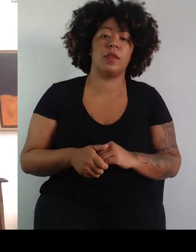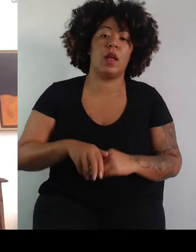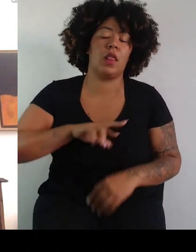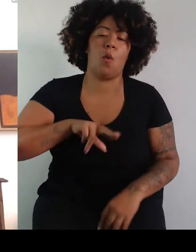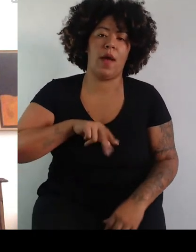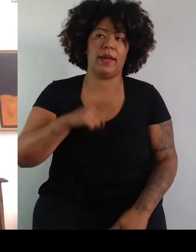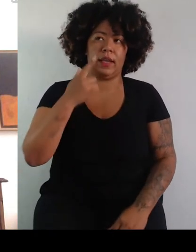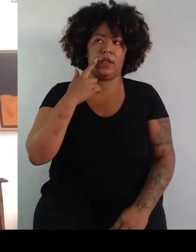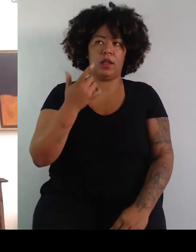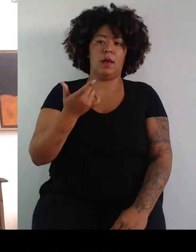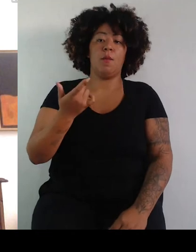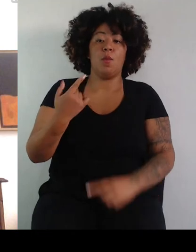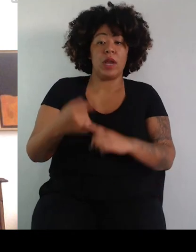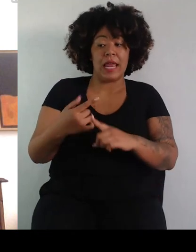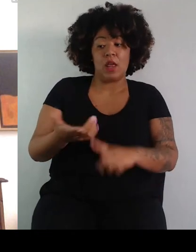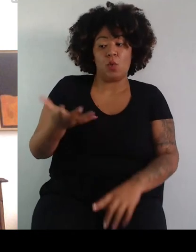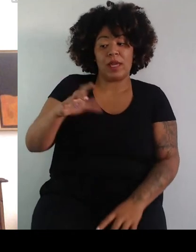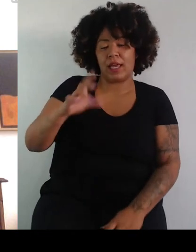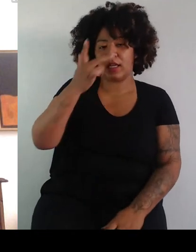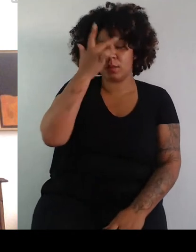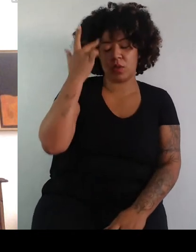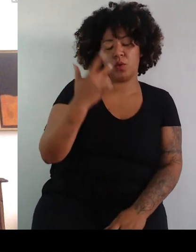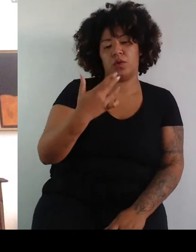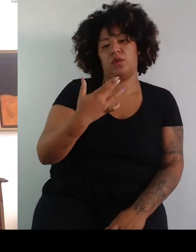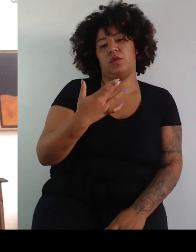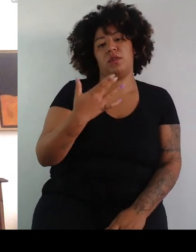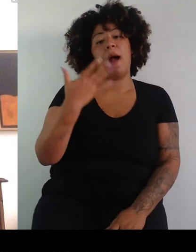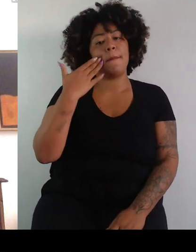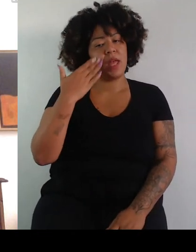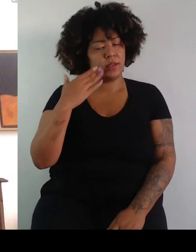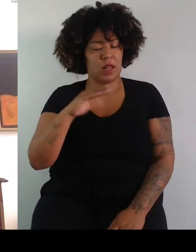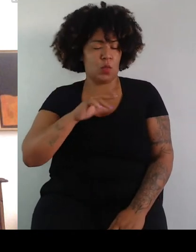nós começamos então com esse ponto de partida